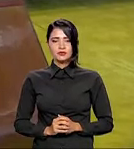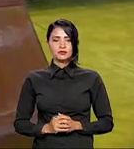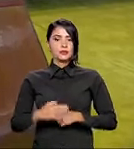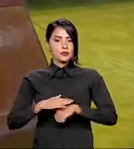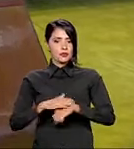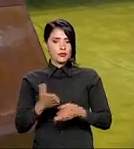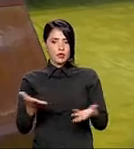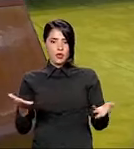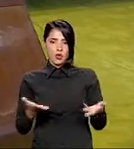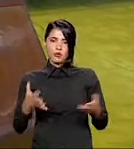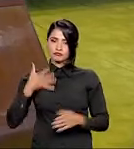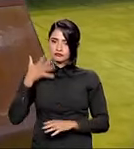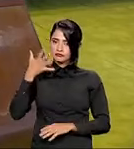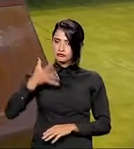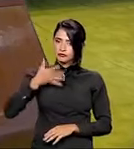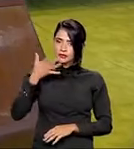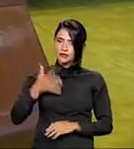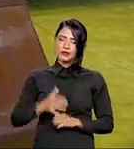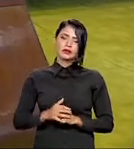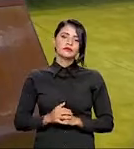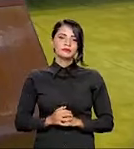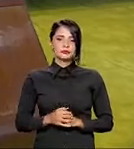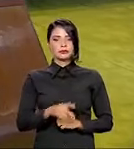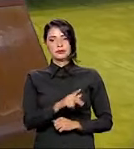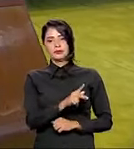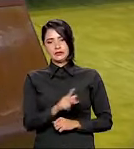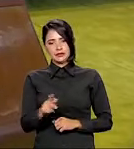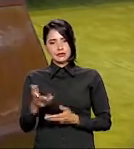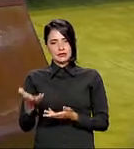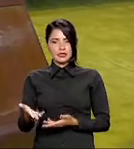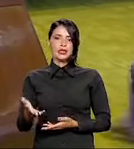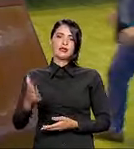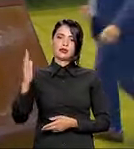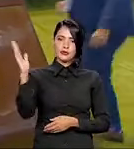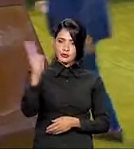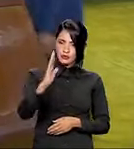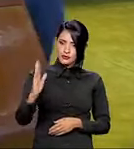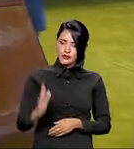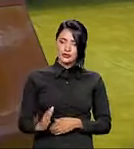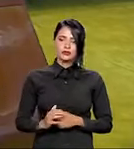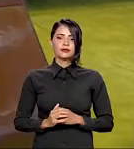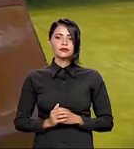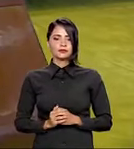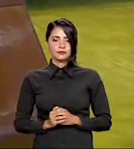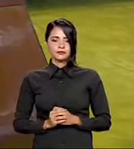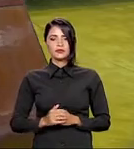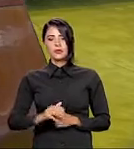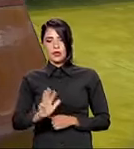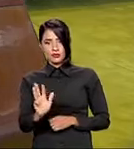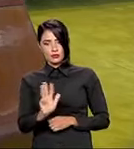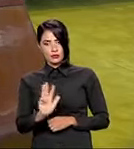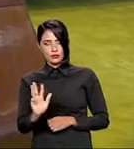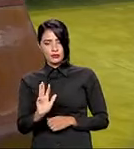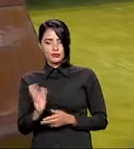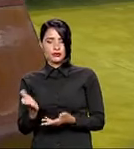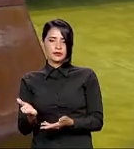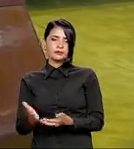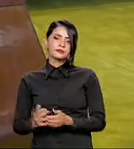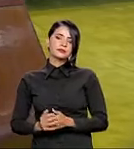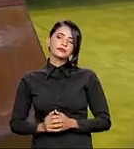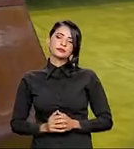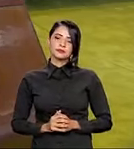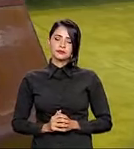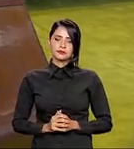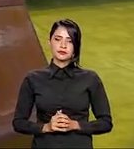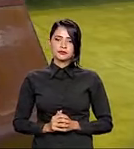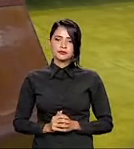Neste momento, fará uso da palavra o presidente da República Federativa do Brasil, Luiz Inácio Lula da Silva.